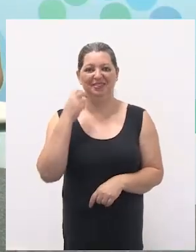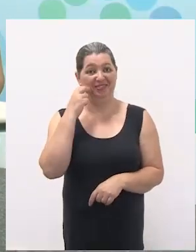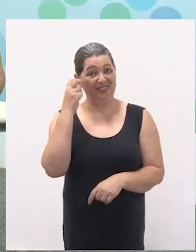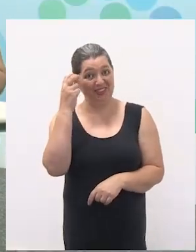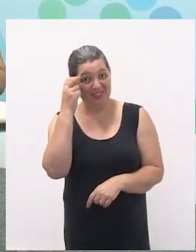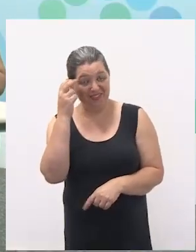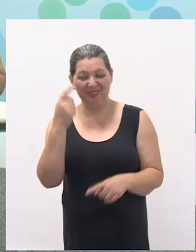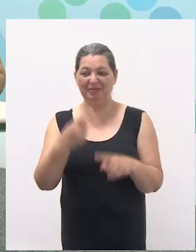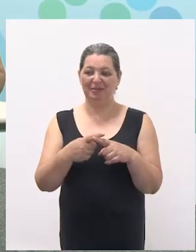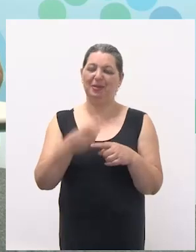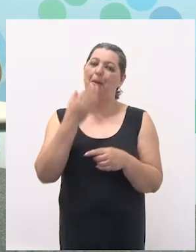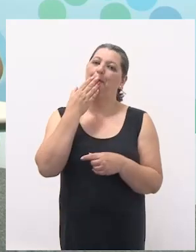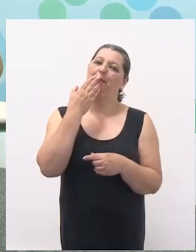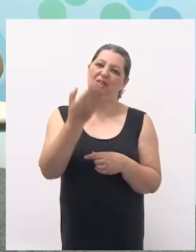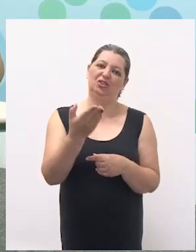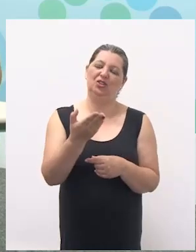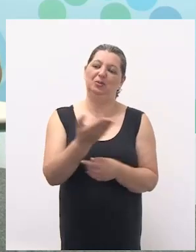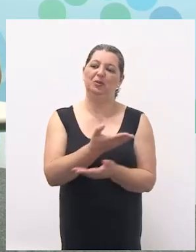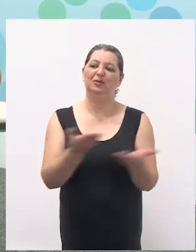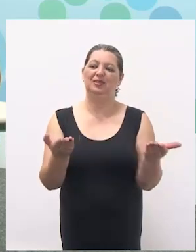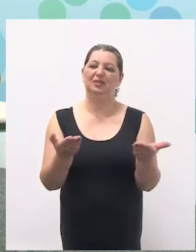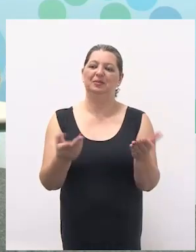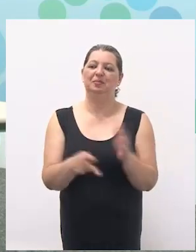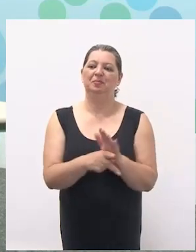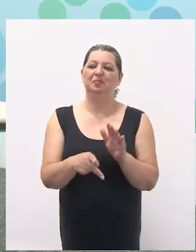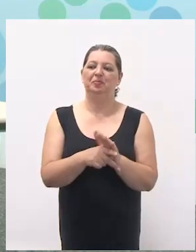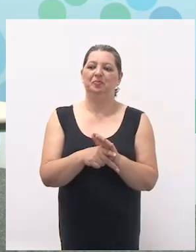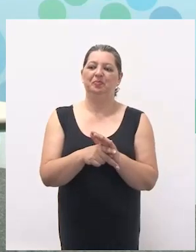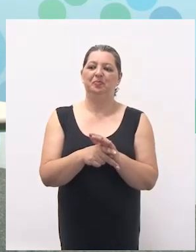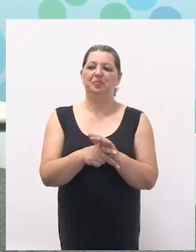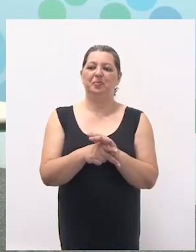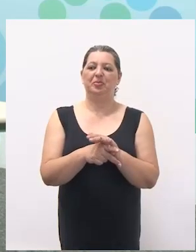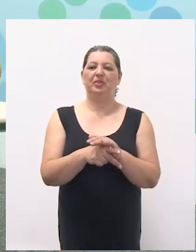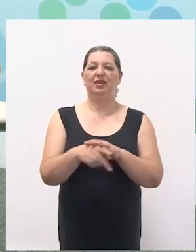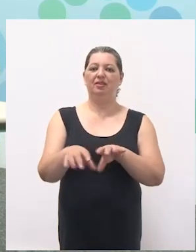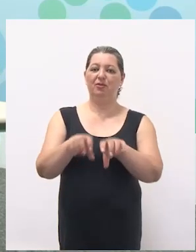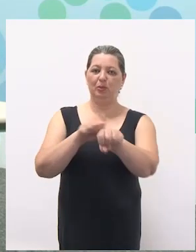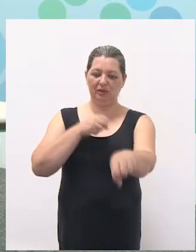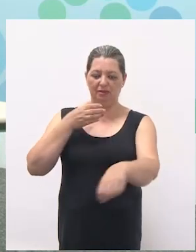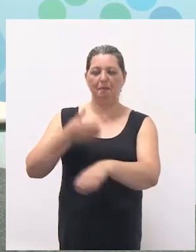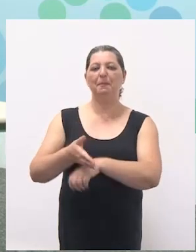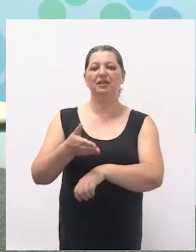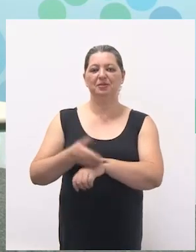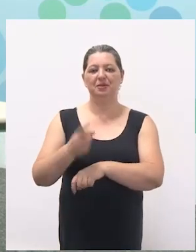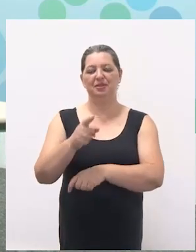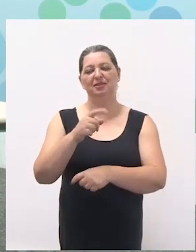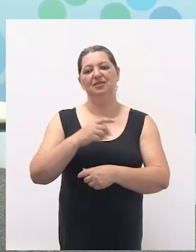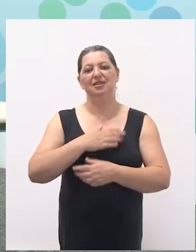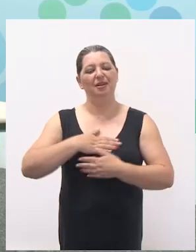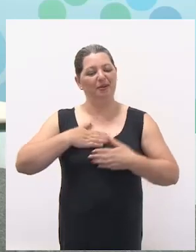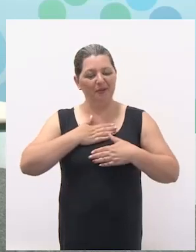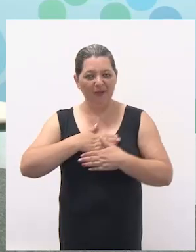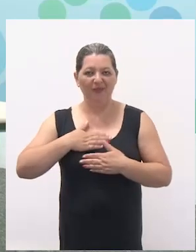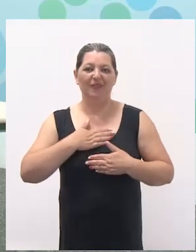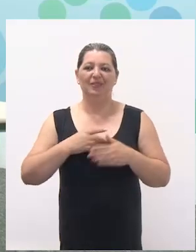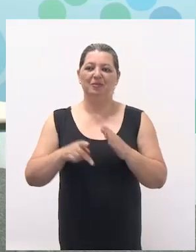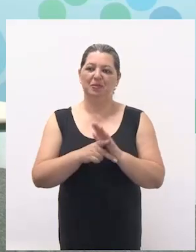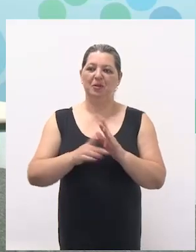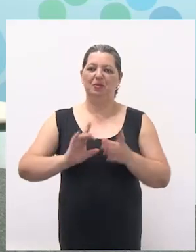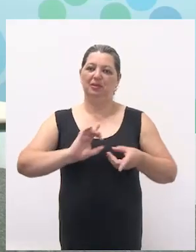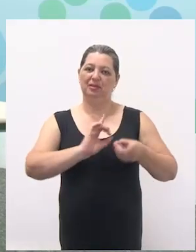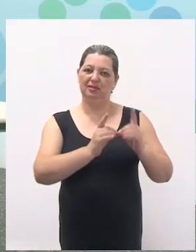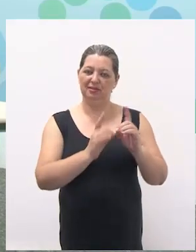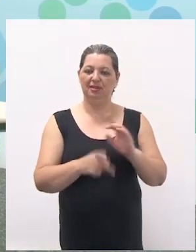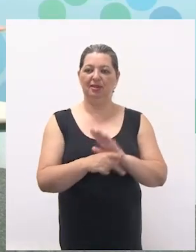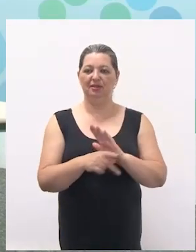vou pedir para você formações aqui junto com a gente, porque a gente gosta muito da sua didática, das suas